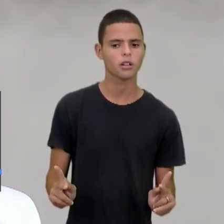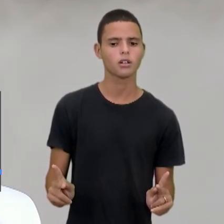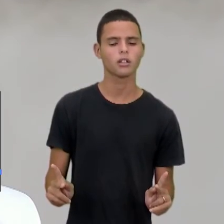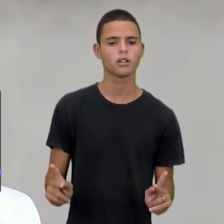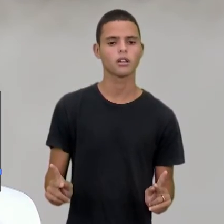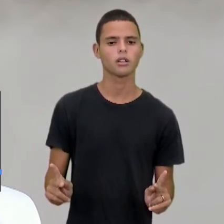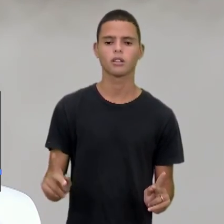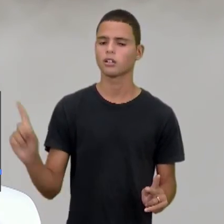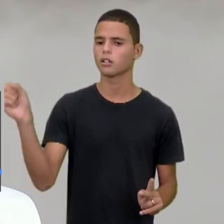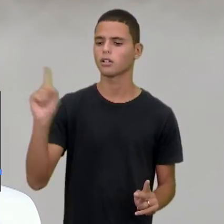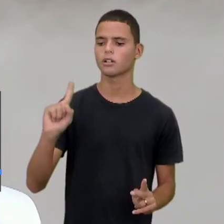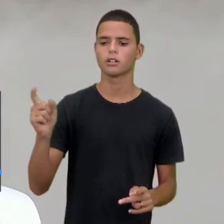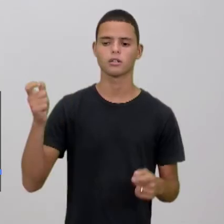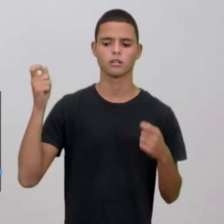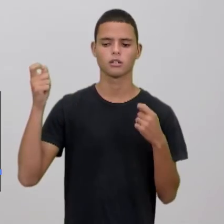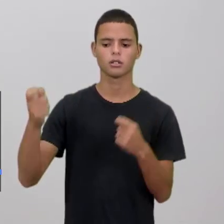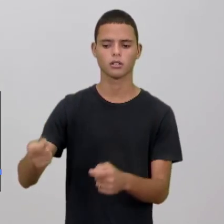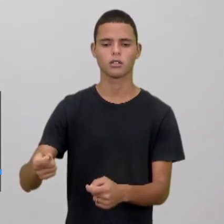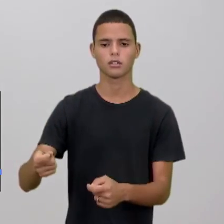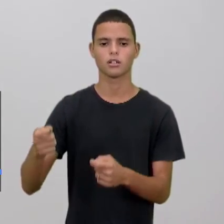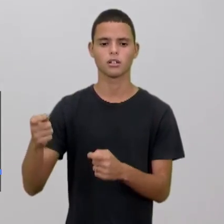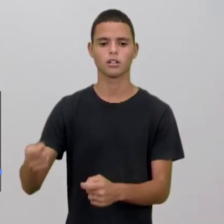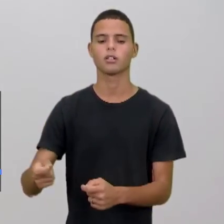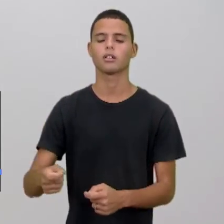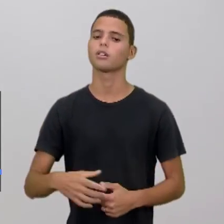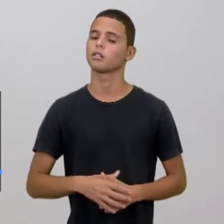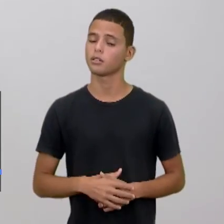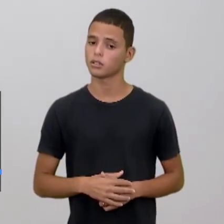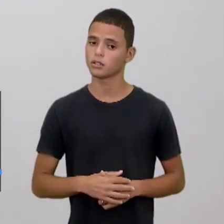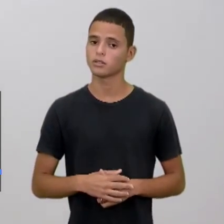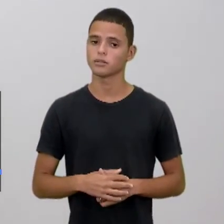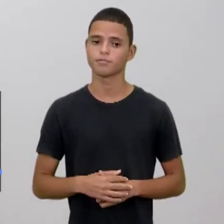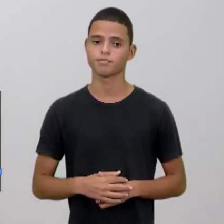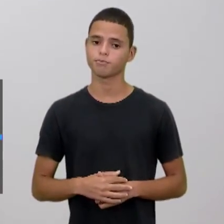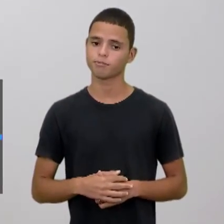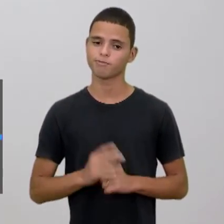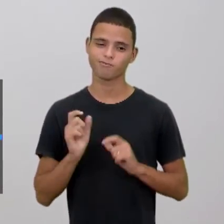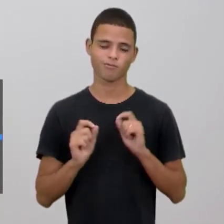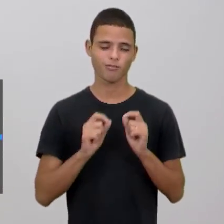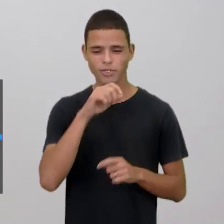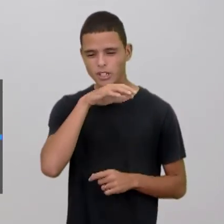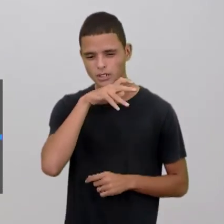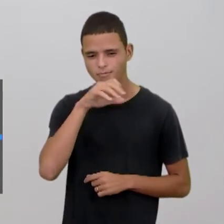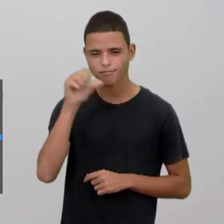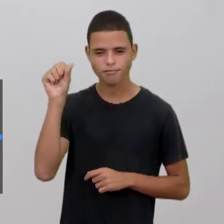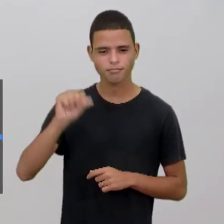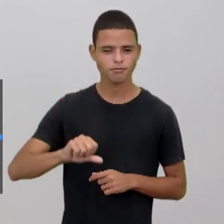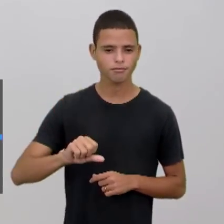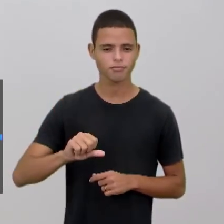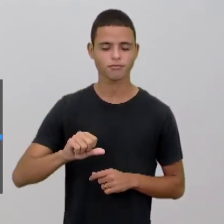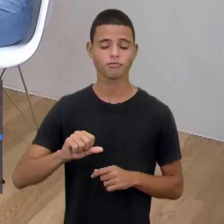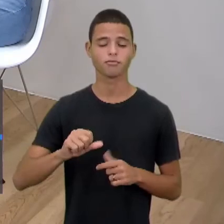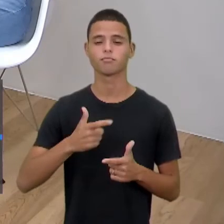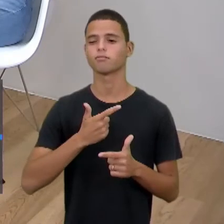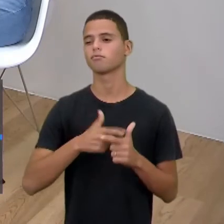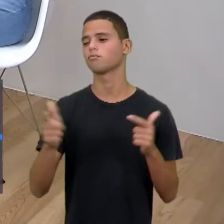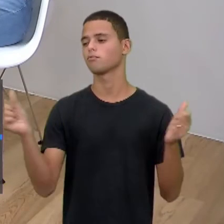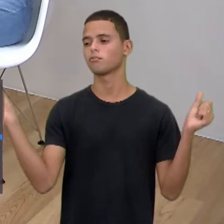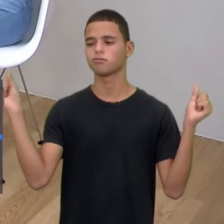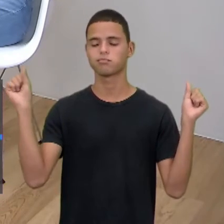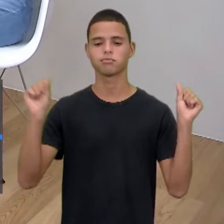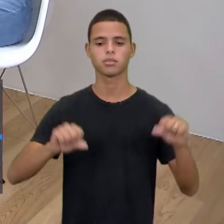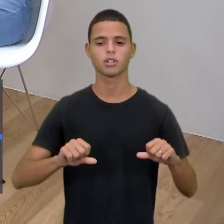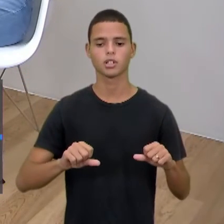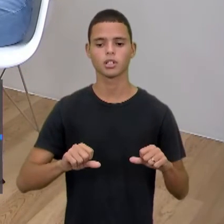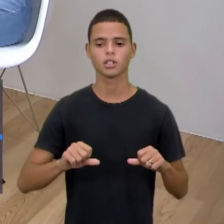é o terror, né? É o terror. Eles metem o terror. E aí o que era muito ruim consegue ficar piora, né? muito pior.